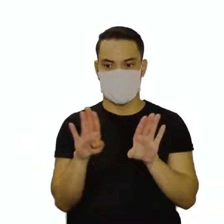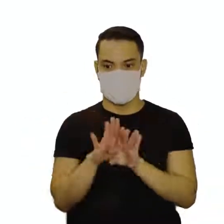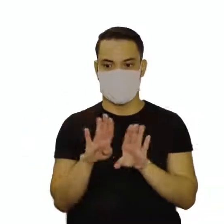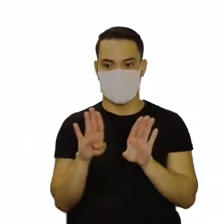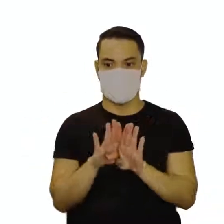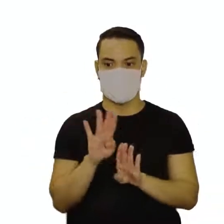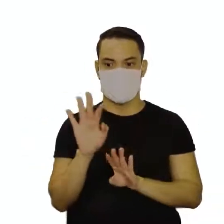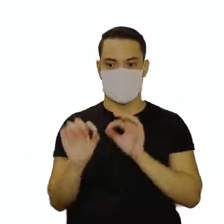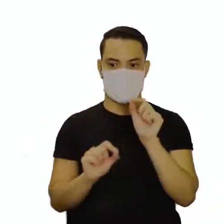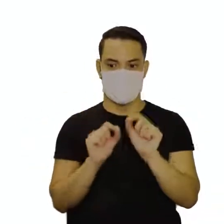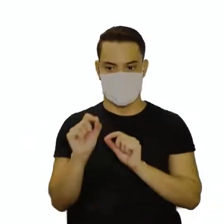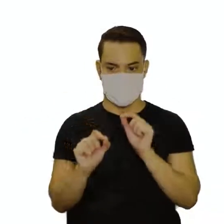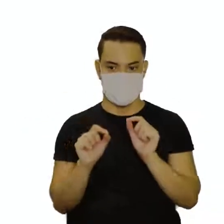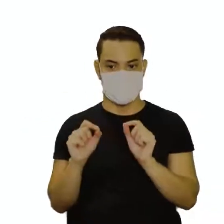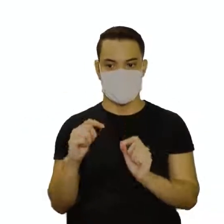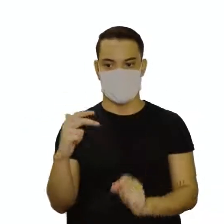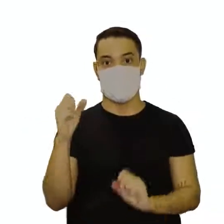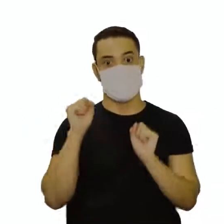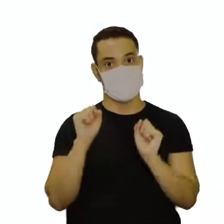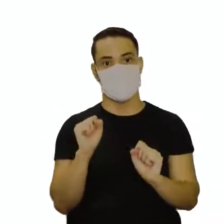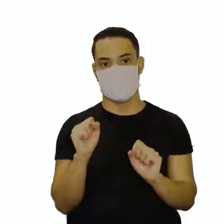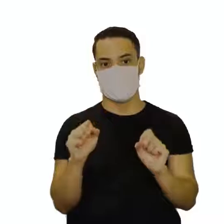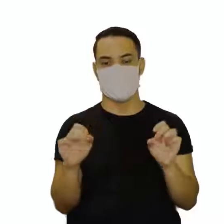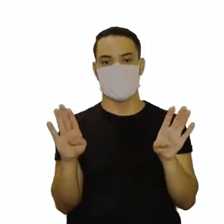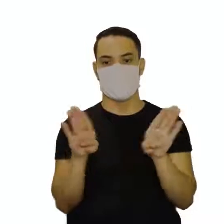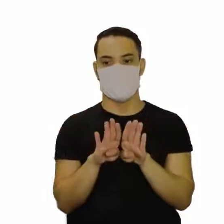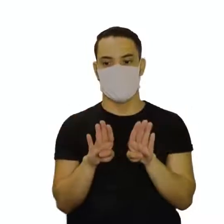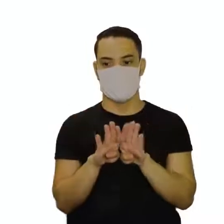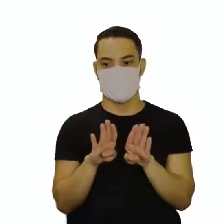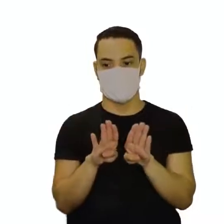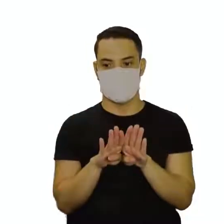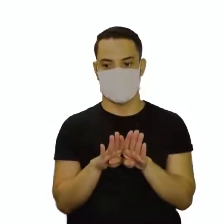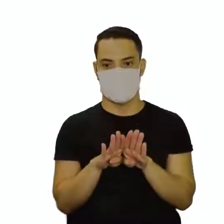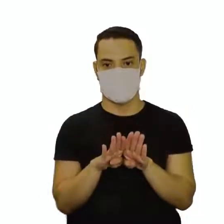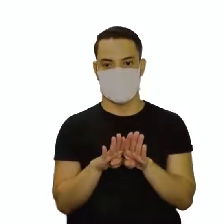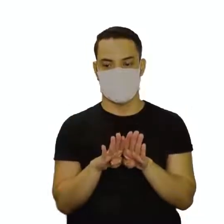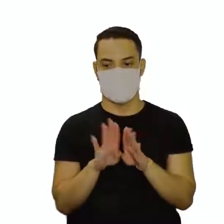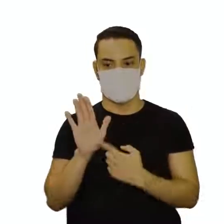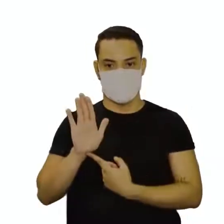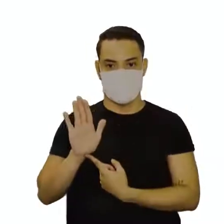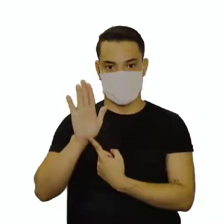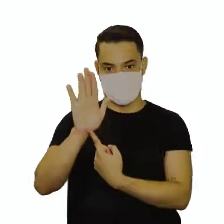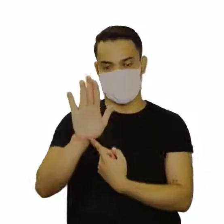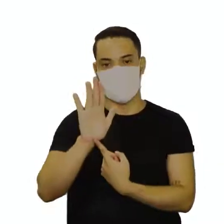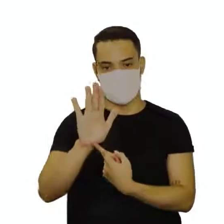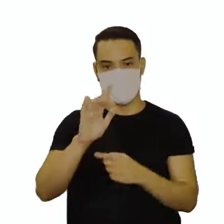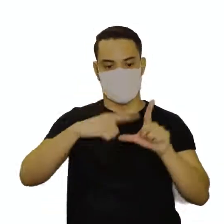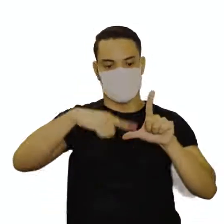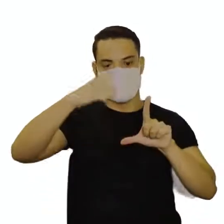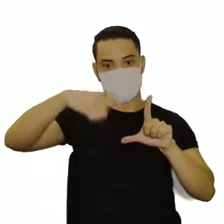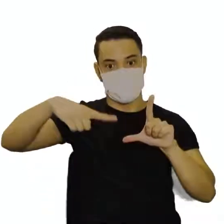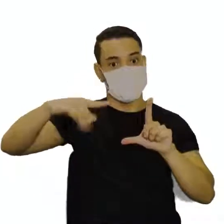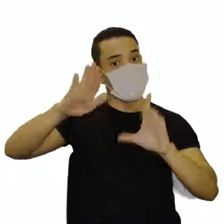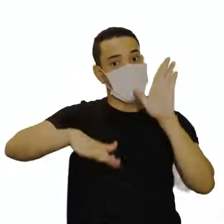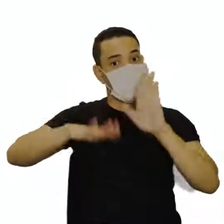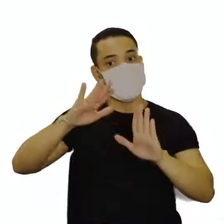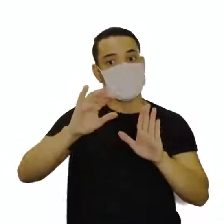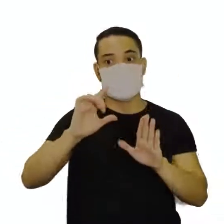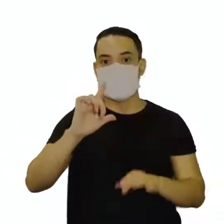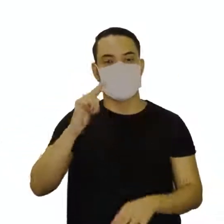não ômicos, pode ocorrer que ele não seja, né? Apresentam um gráfico onde a tensão não